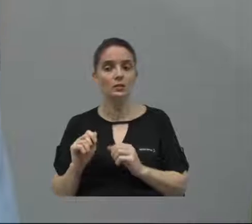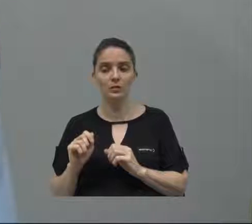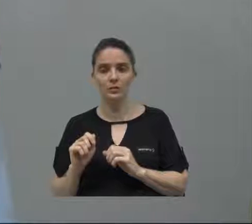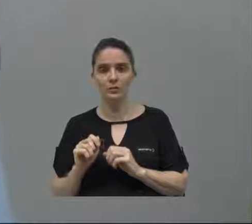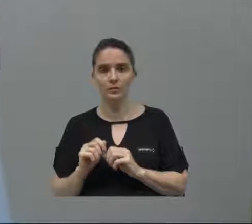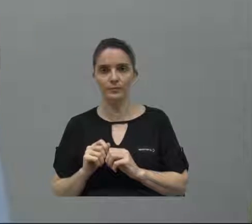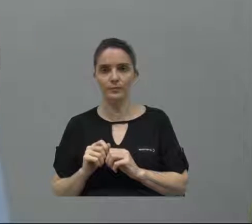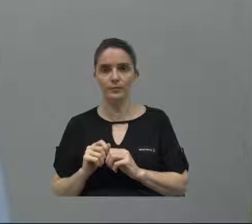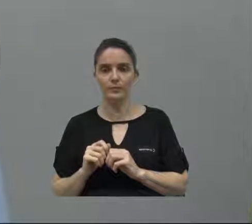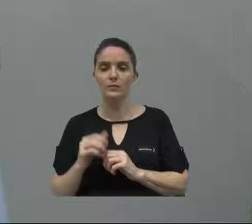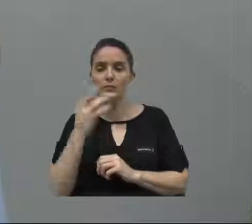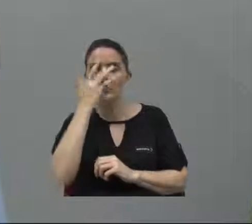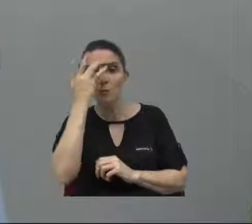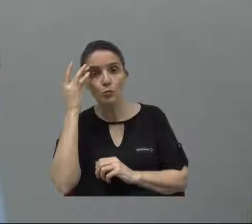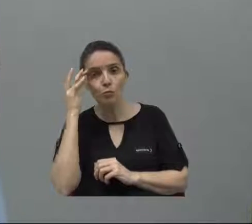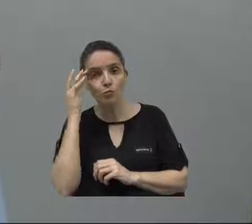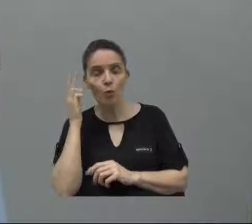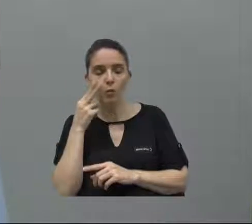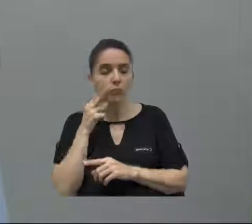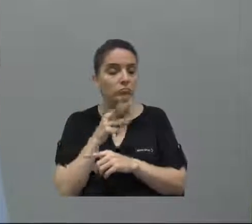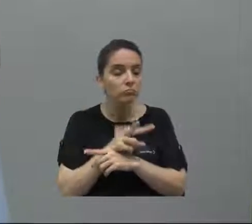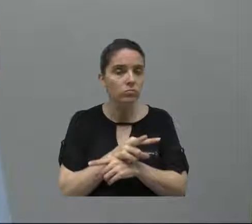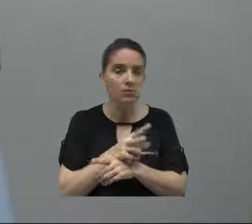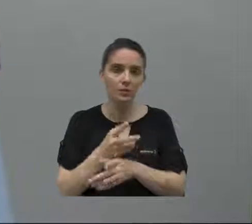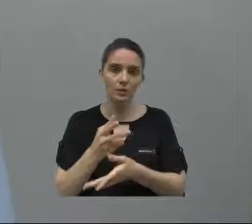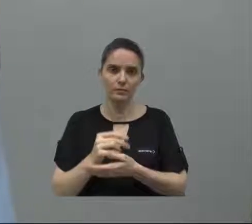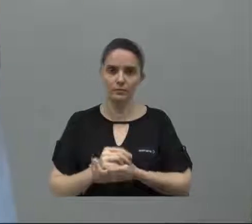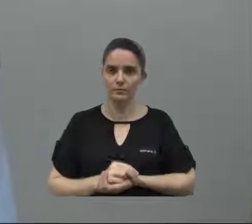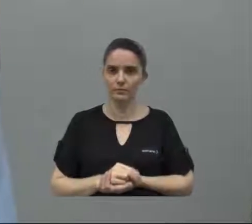conta disso. Porque